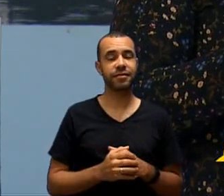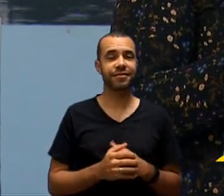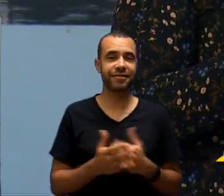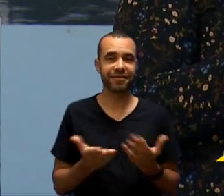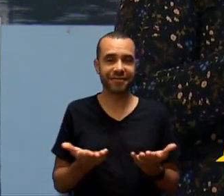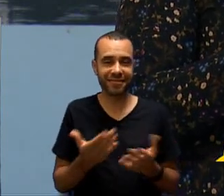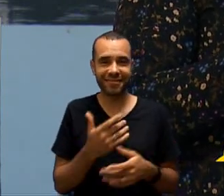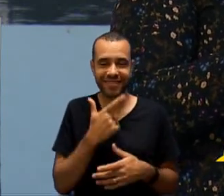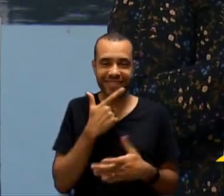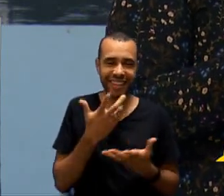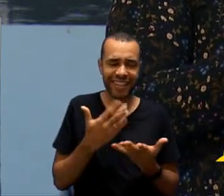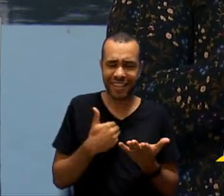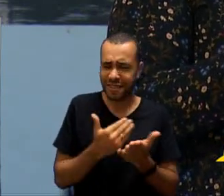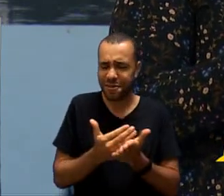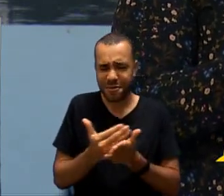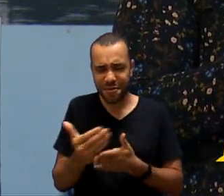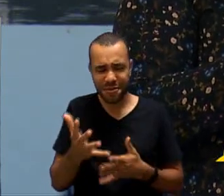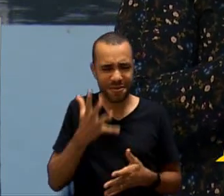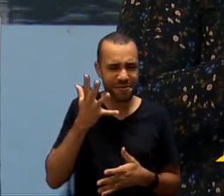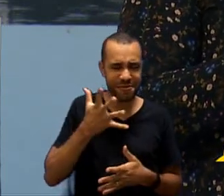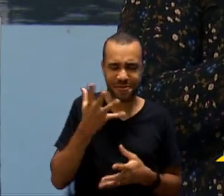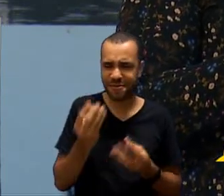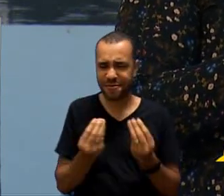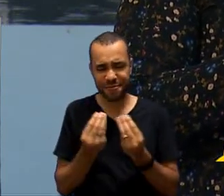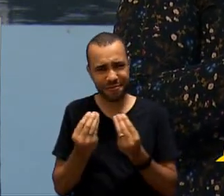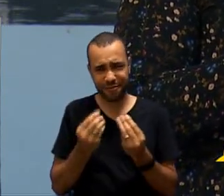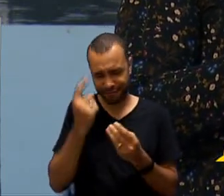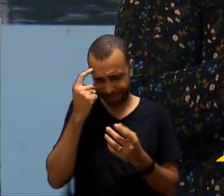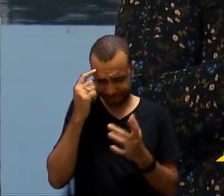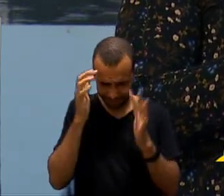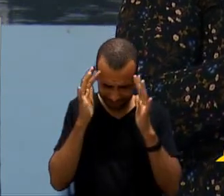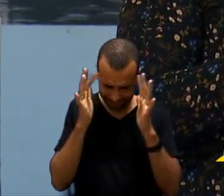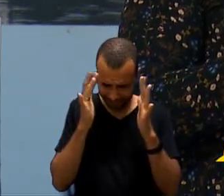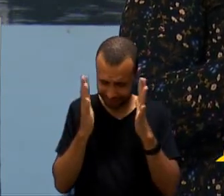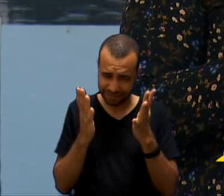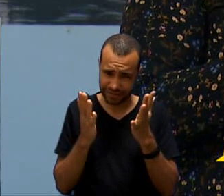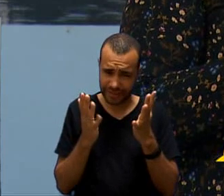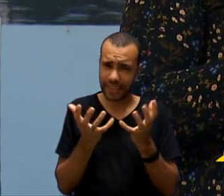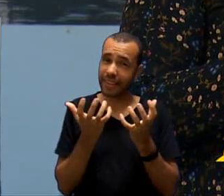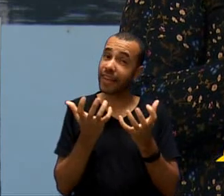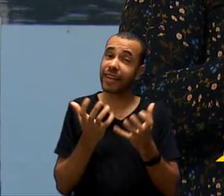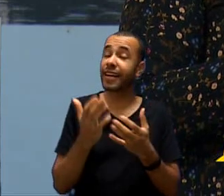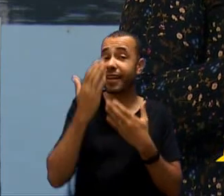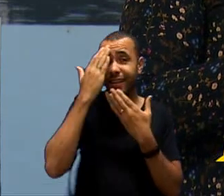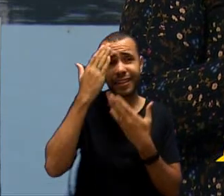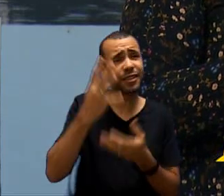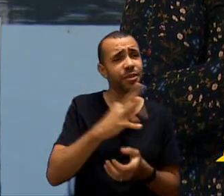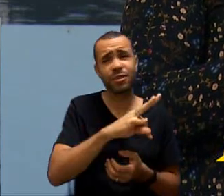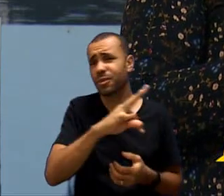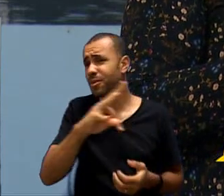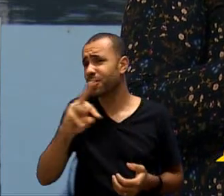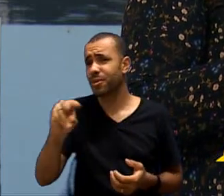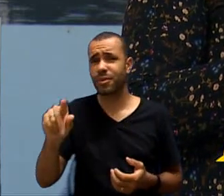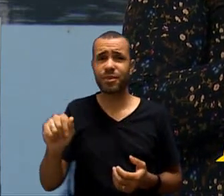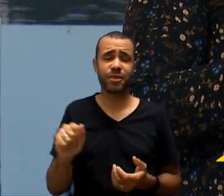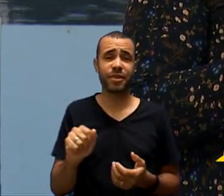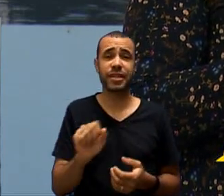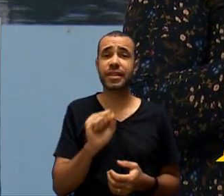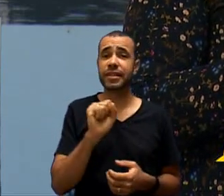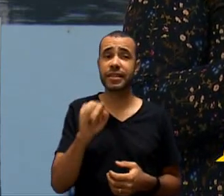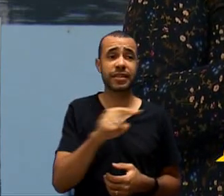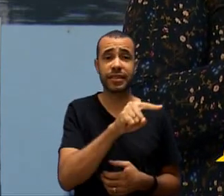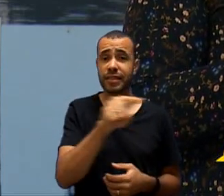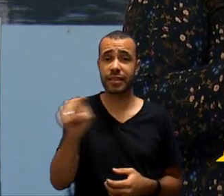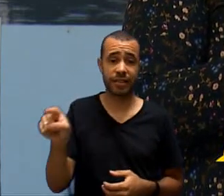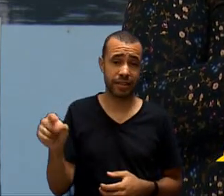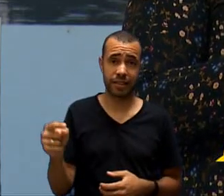eu estava pensando muito em como começar esse discurso. E eu queria agradecer a todos vocês, porque se não fosse vocês,